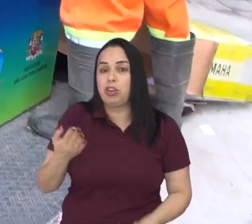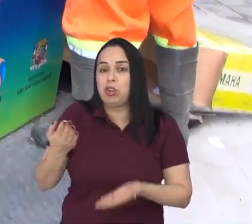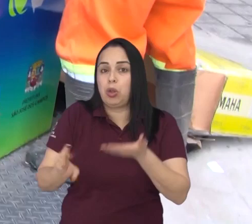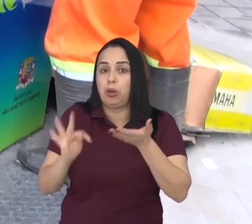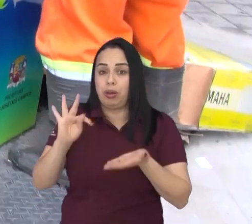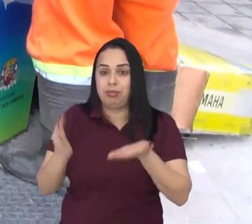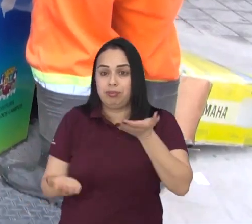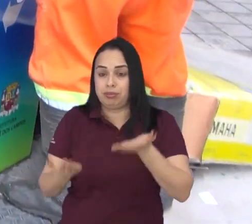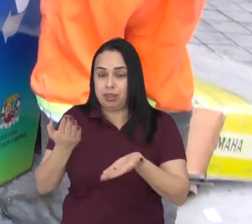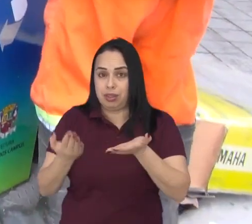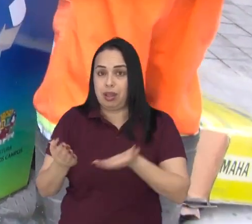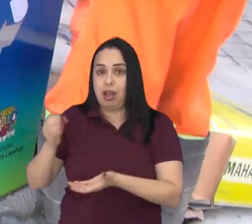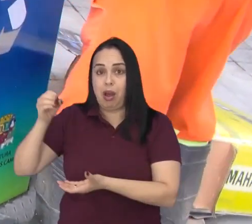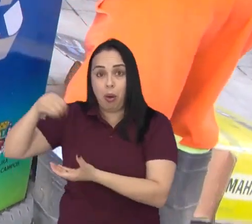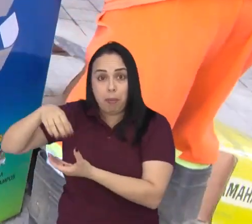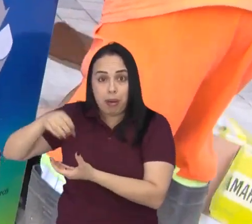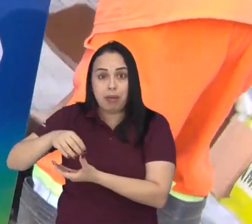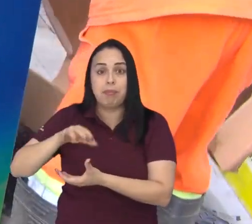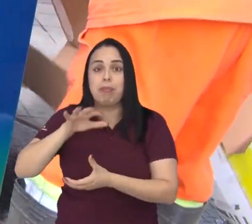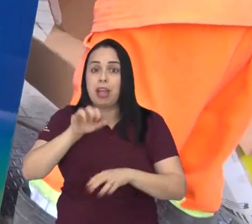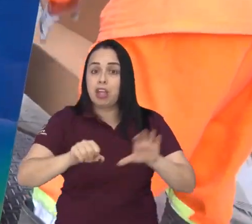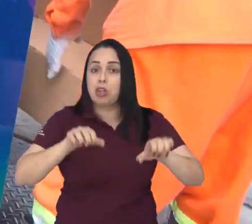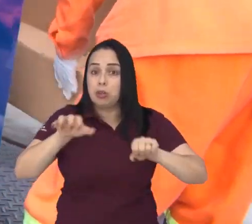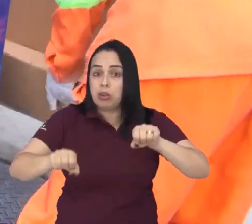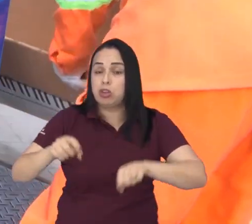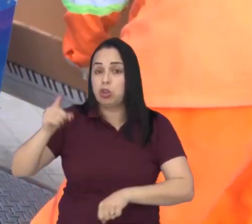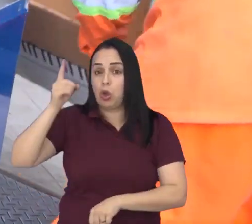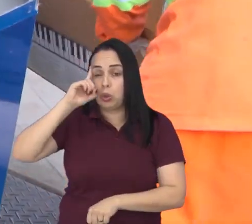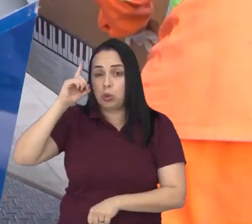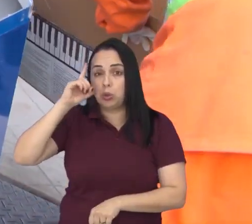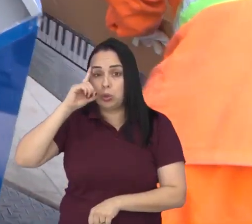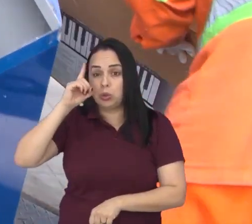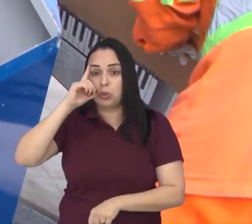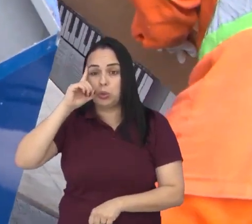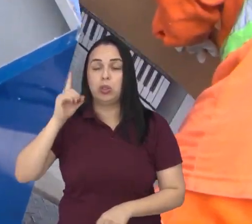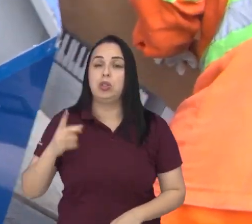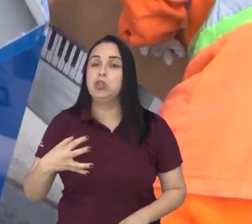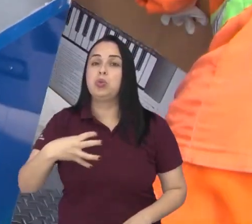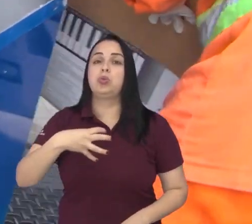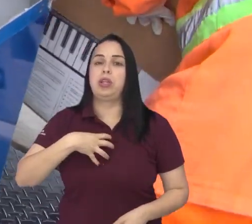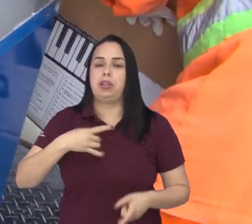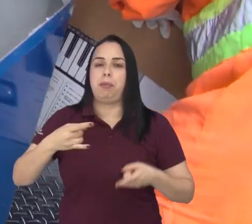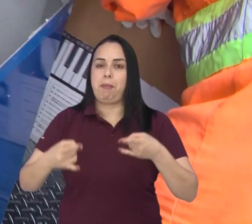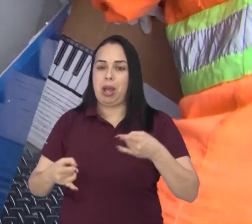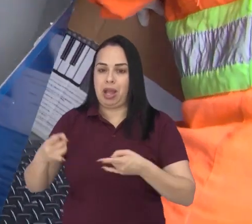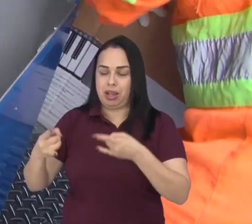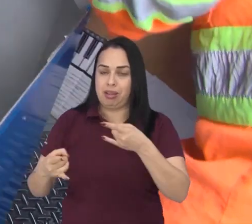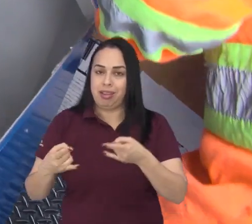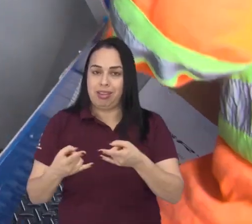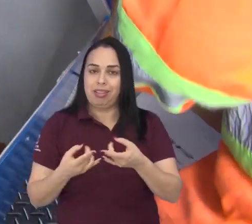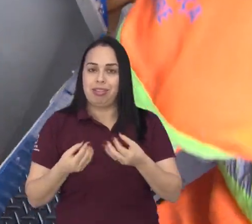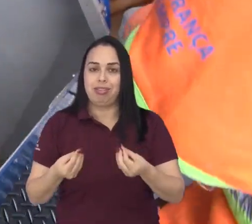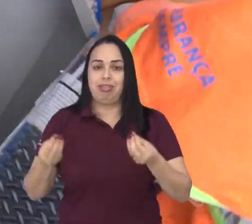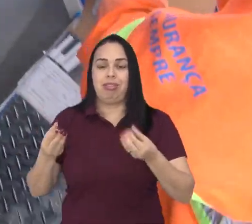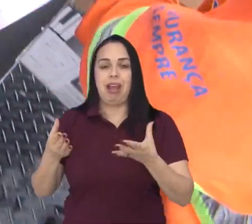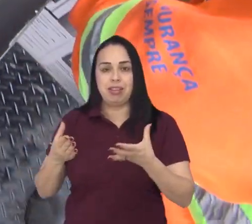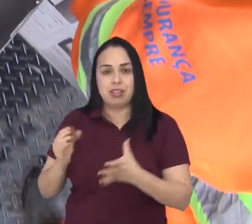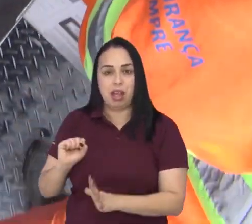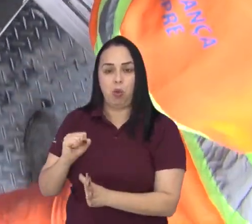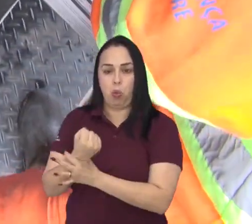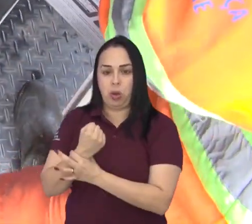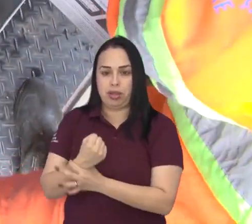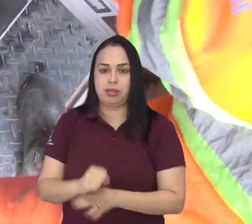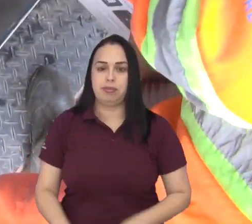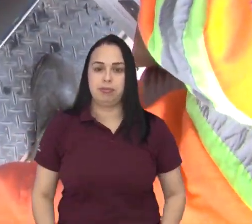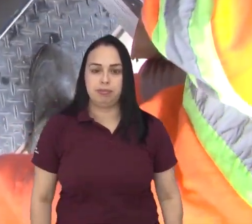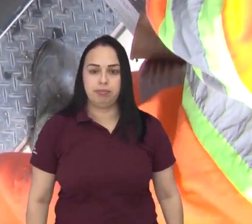A Urban realiza a coleta diariamente através de um sistema mecanizado, que garante mais segurança aos